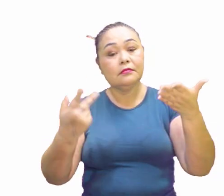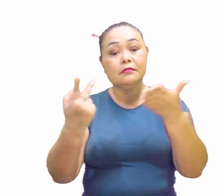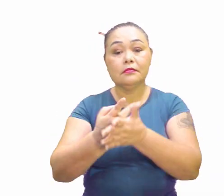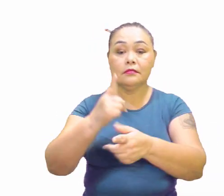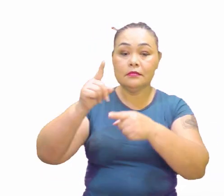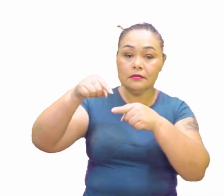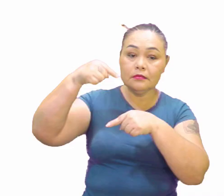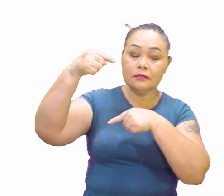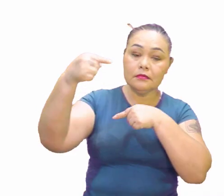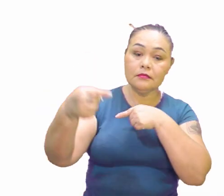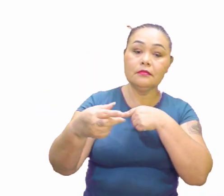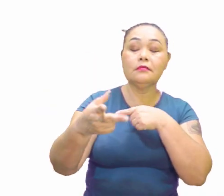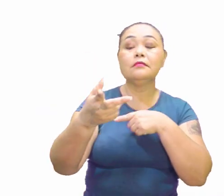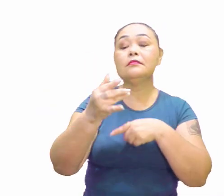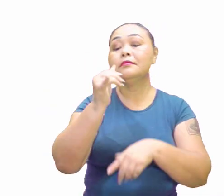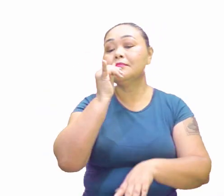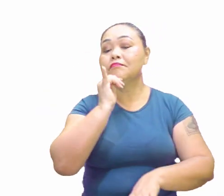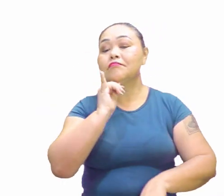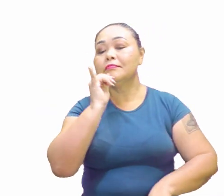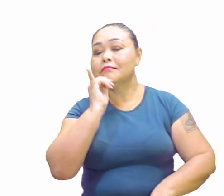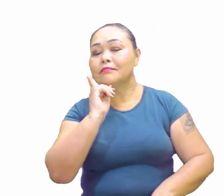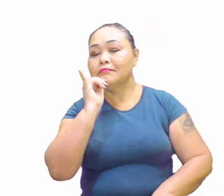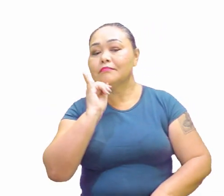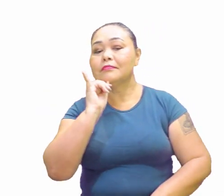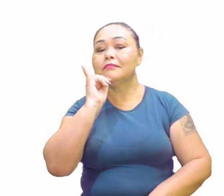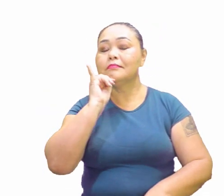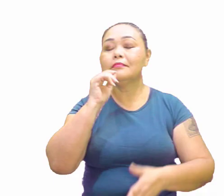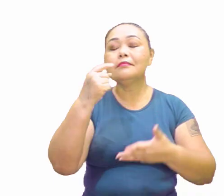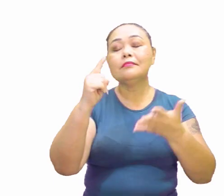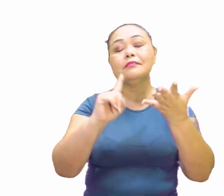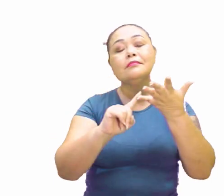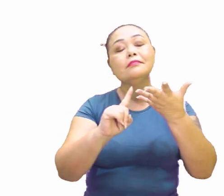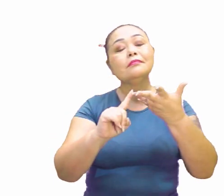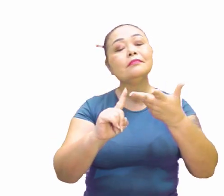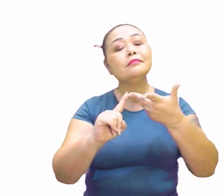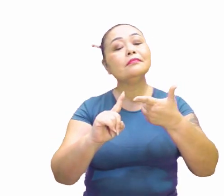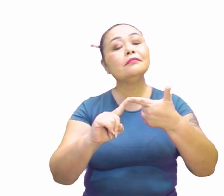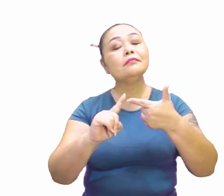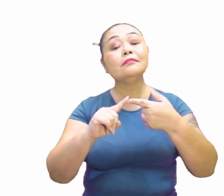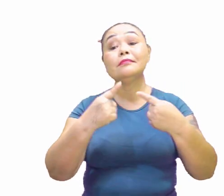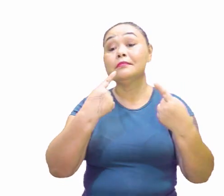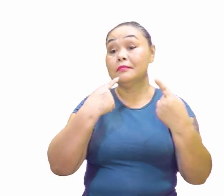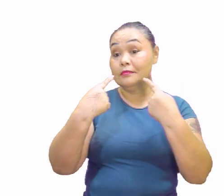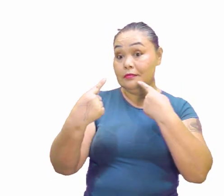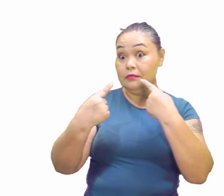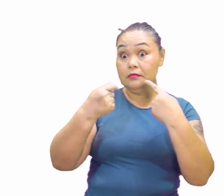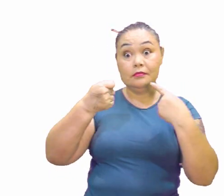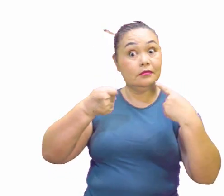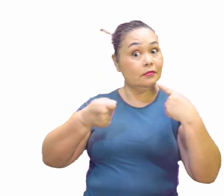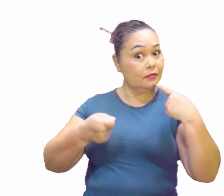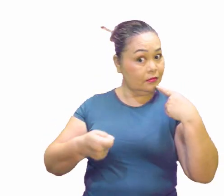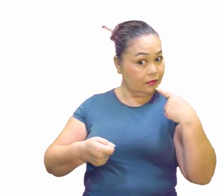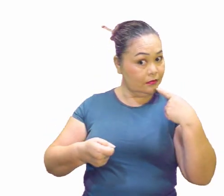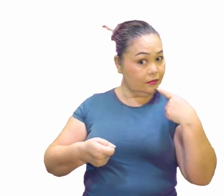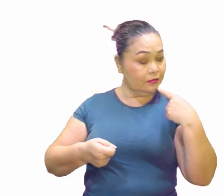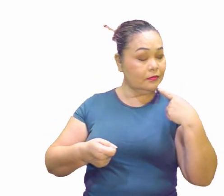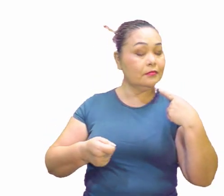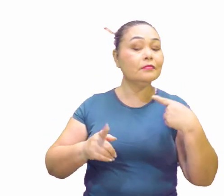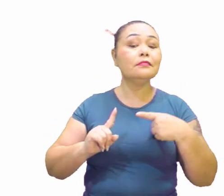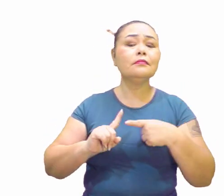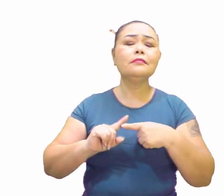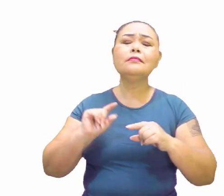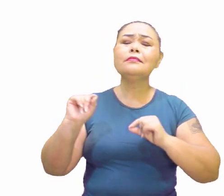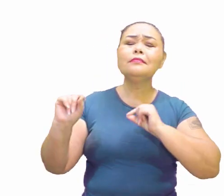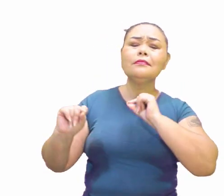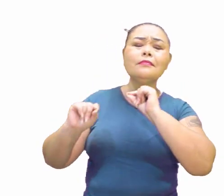e consequência, exemplificação, enumeração e argumento de autoridade. Mas o